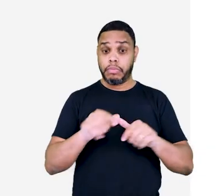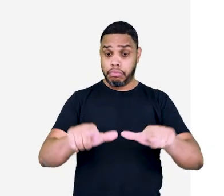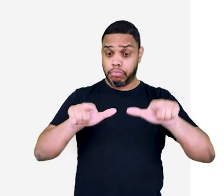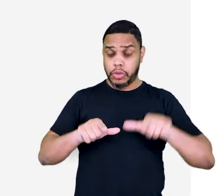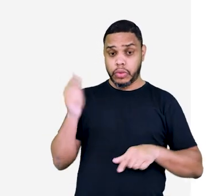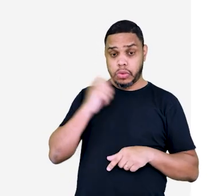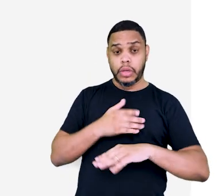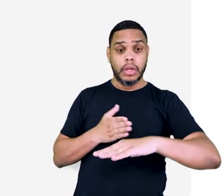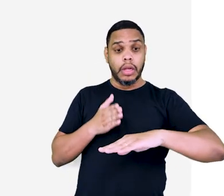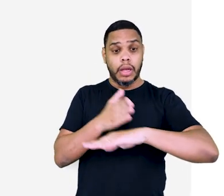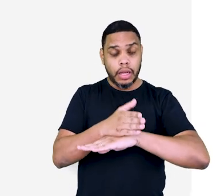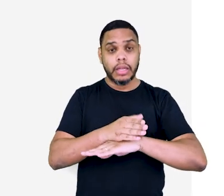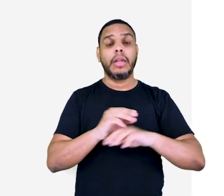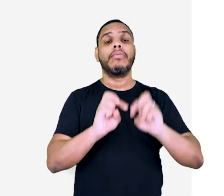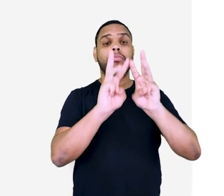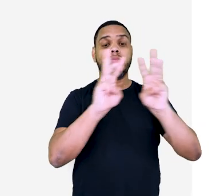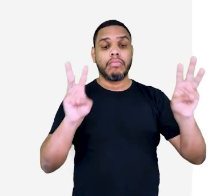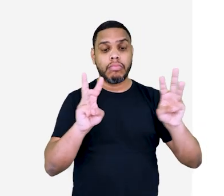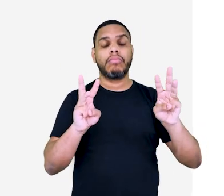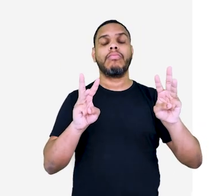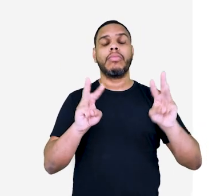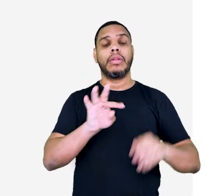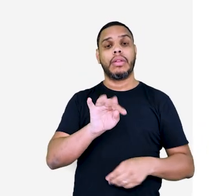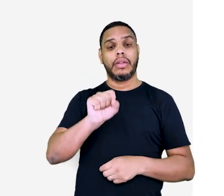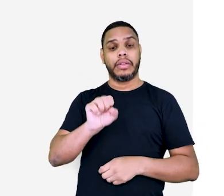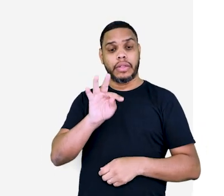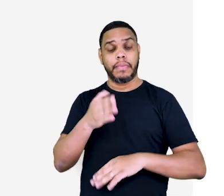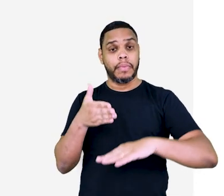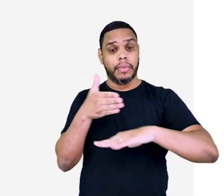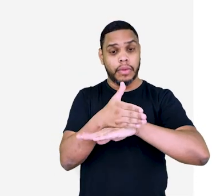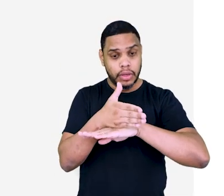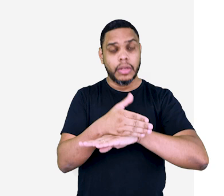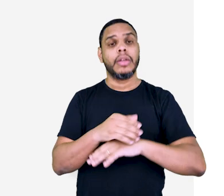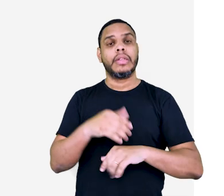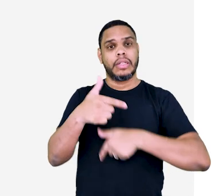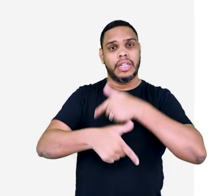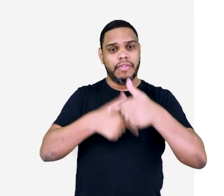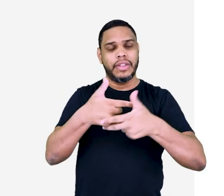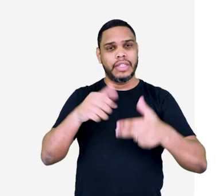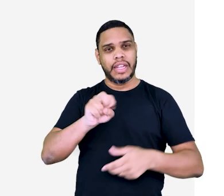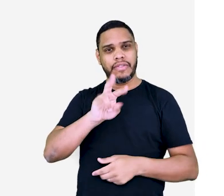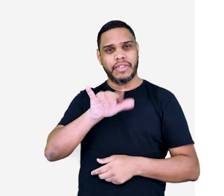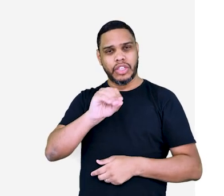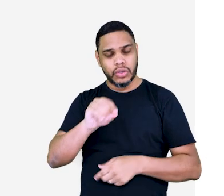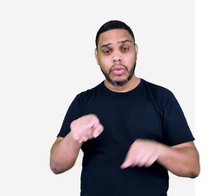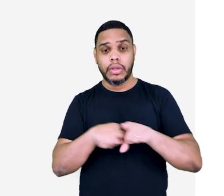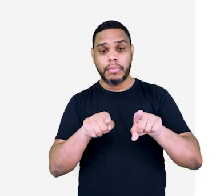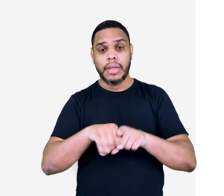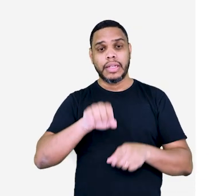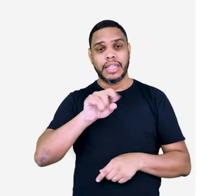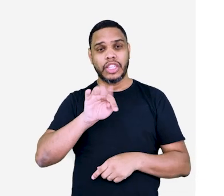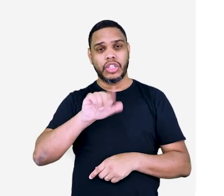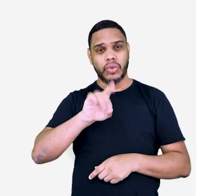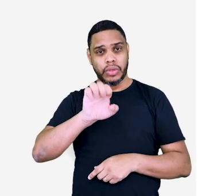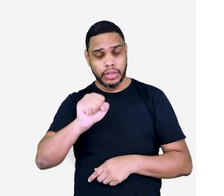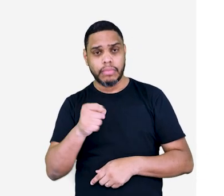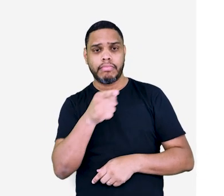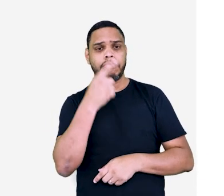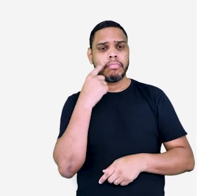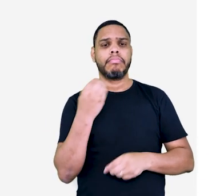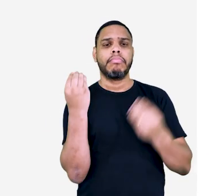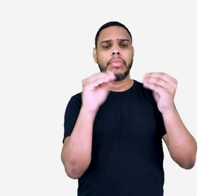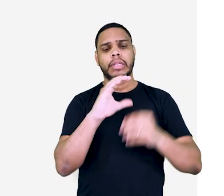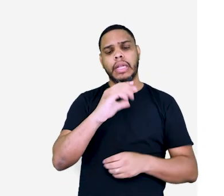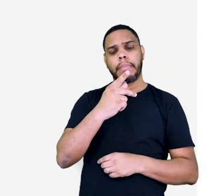entrar no portal do Tribunal Superior do Trabalho, acessar o menu Serviços e a aba Certidões. Daí é só informar o CPF ou